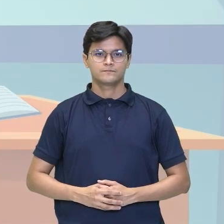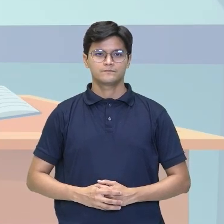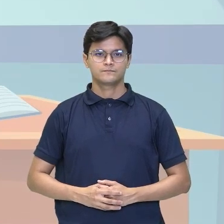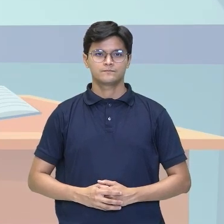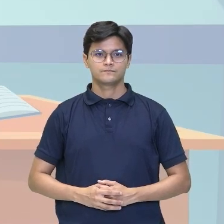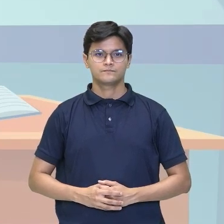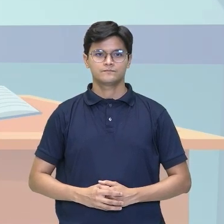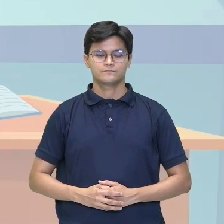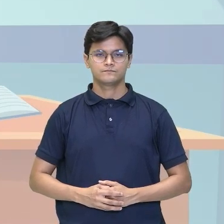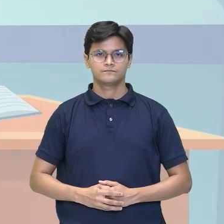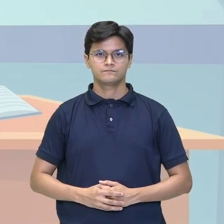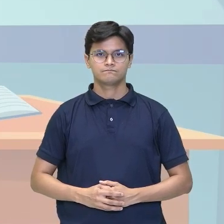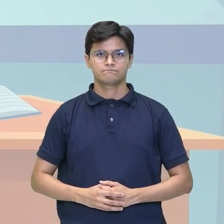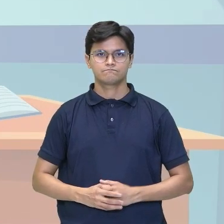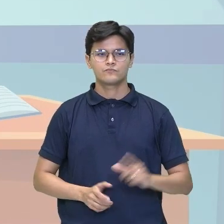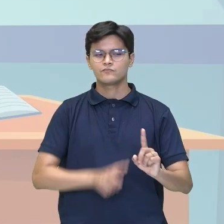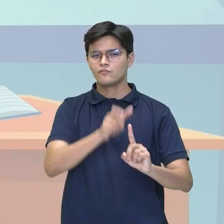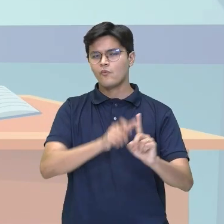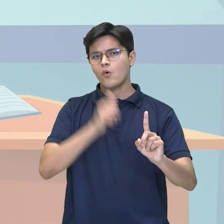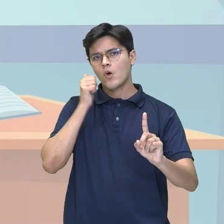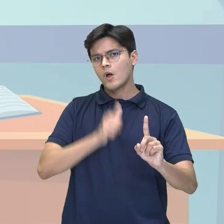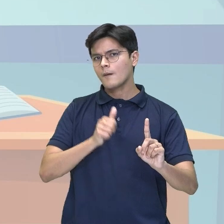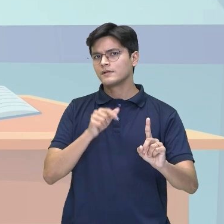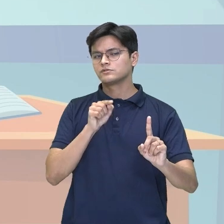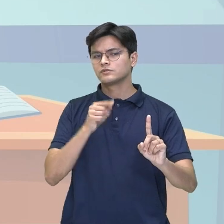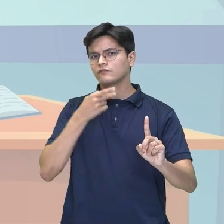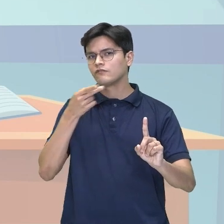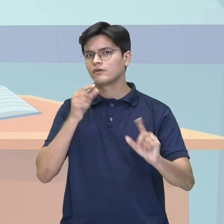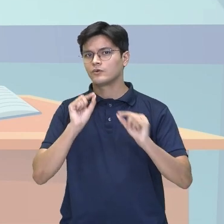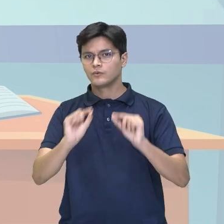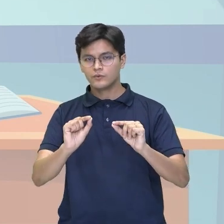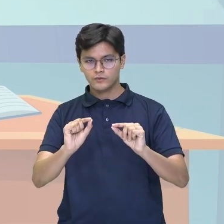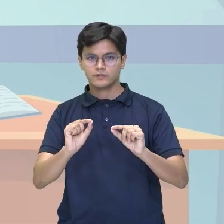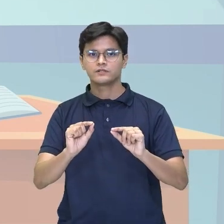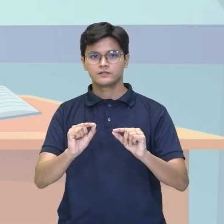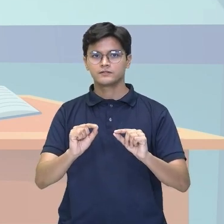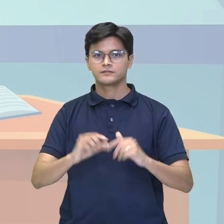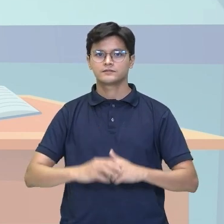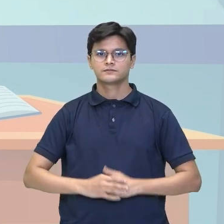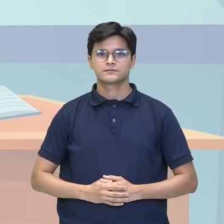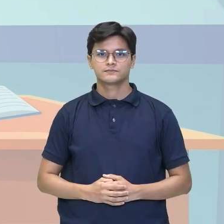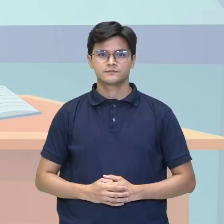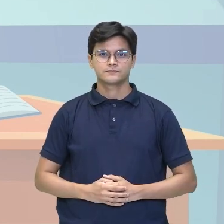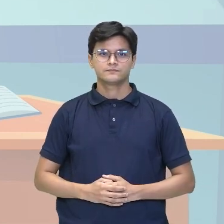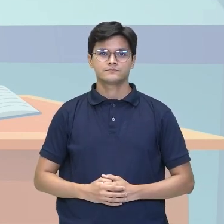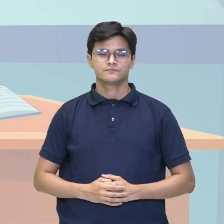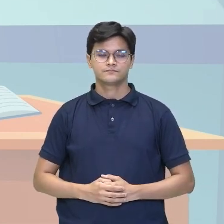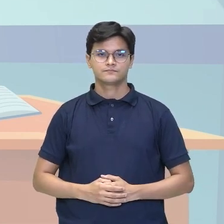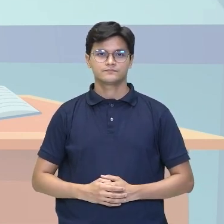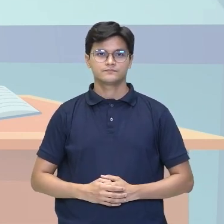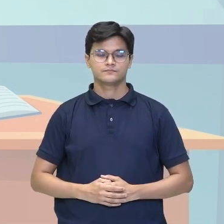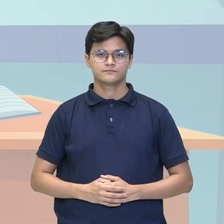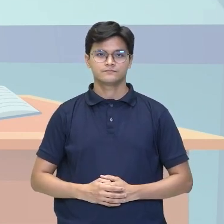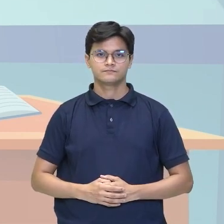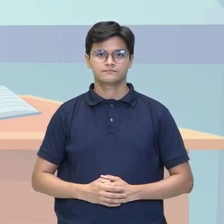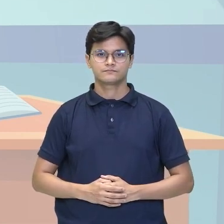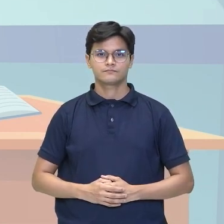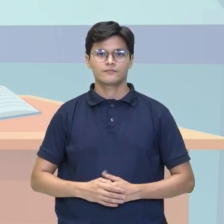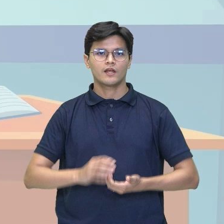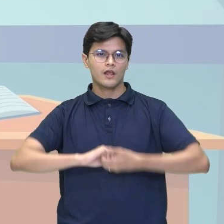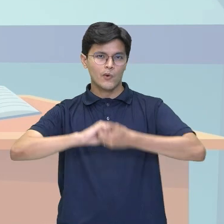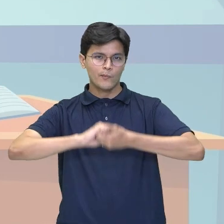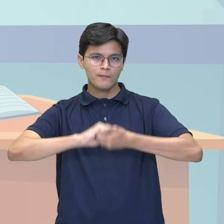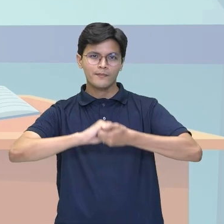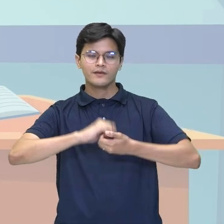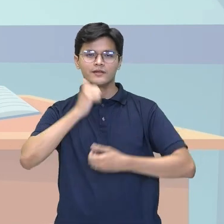Aqui a personagem fala assim: Hey Dani, I watched One Piece. E aí ela cumprimenta a